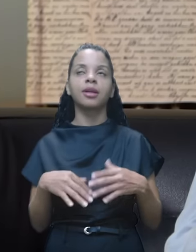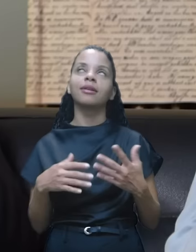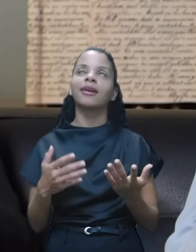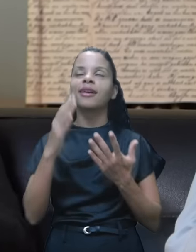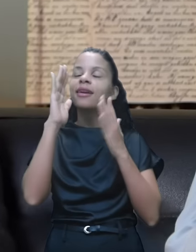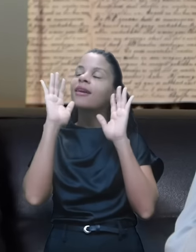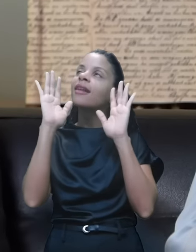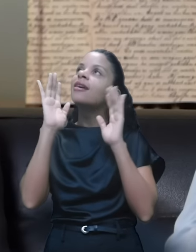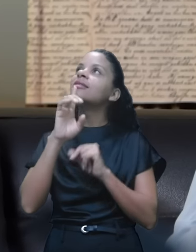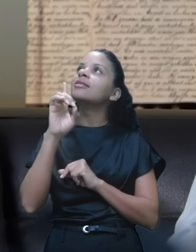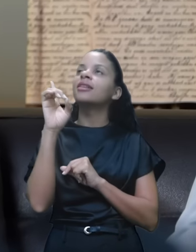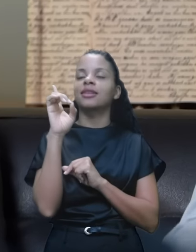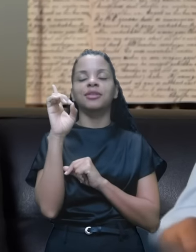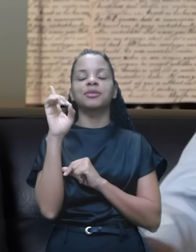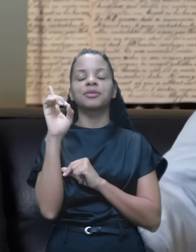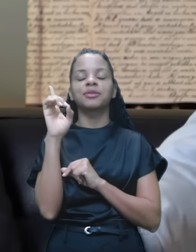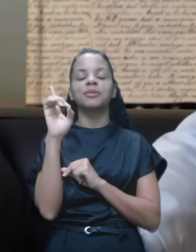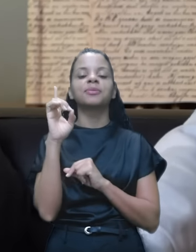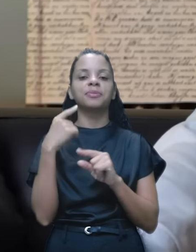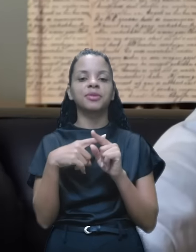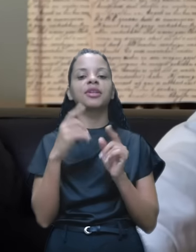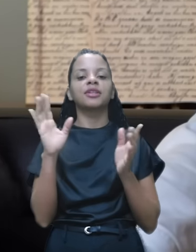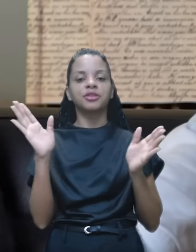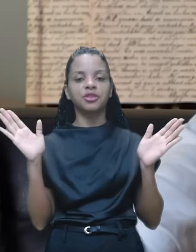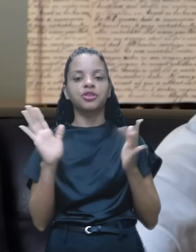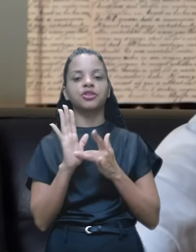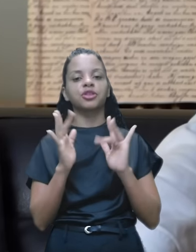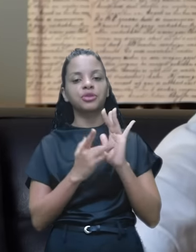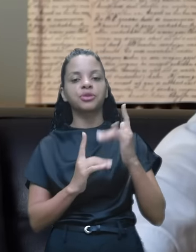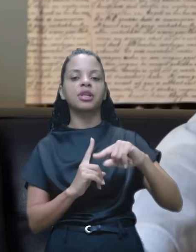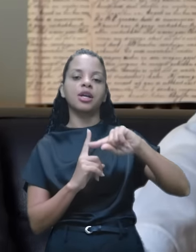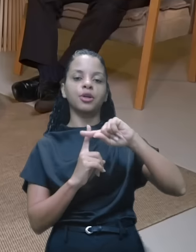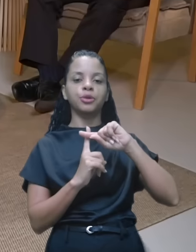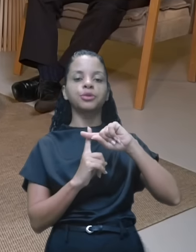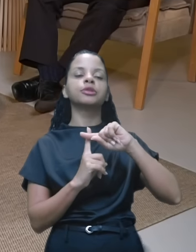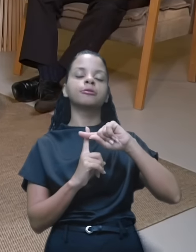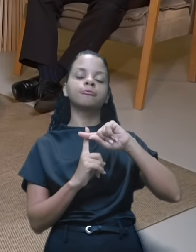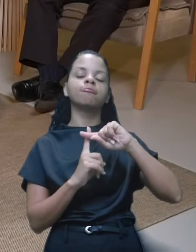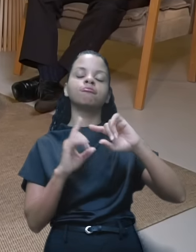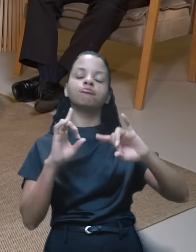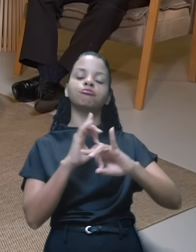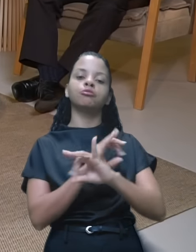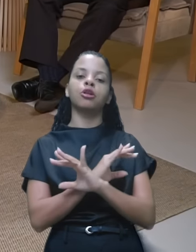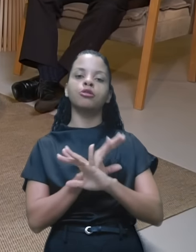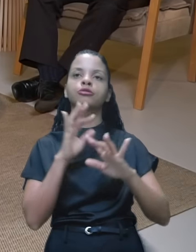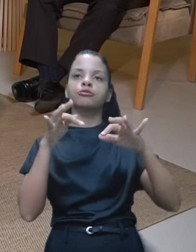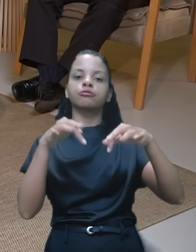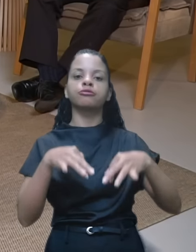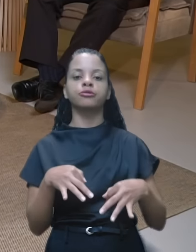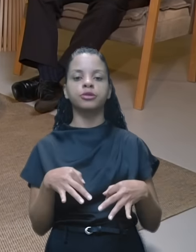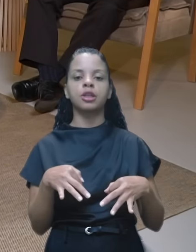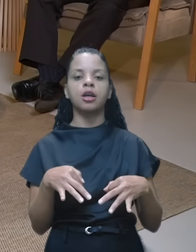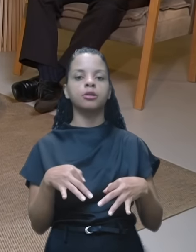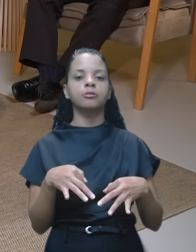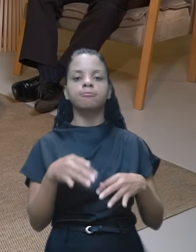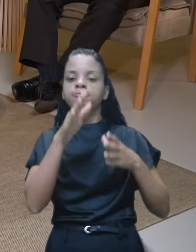ele proferiu essas palavras na cruz. Está consumado. Né? Com essas palavras, Deus ele